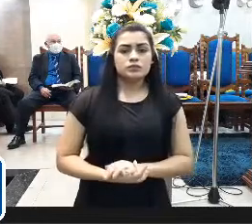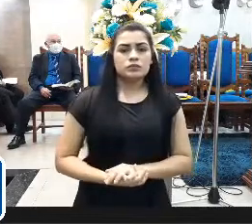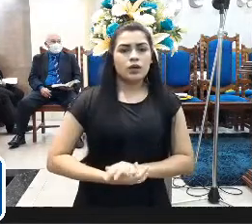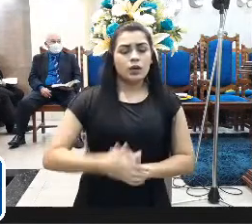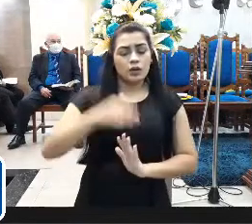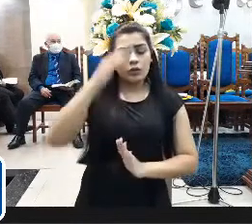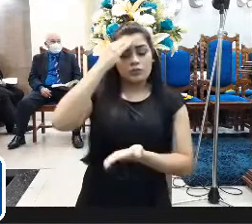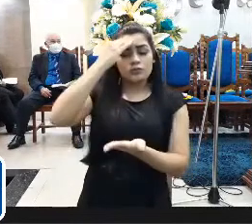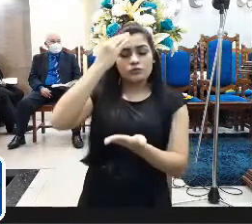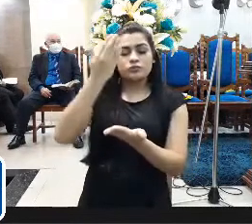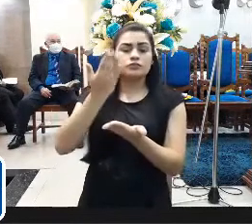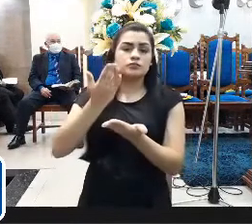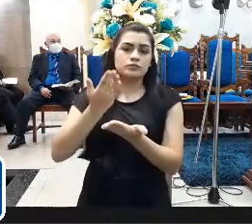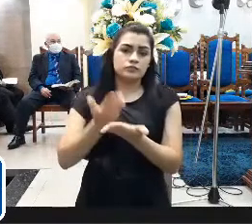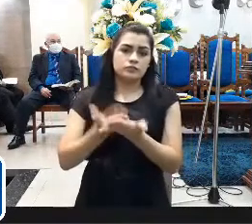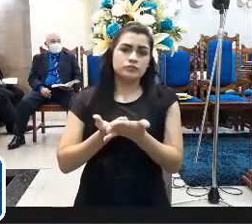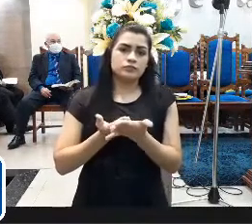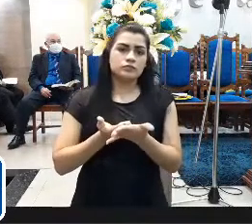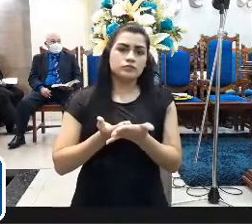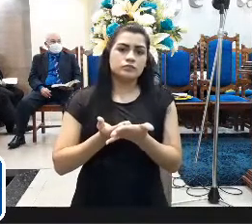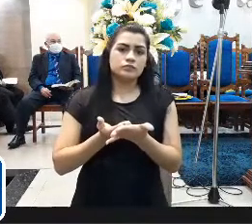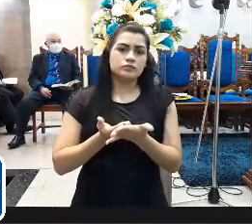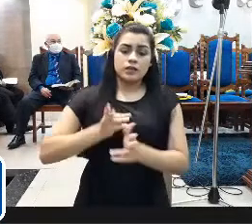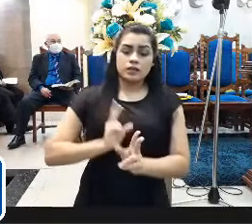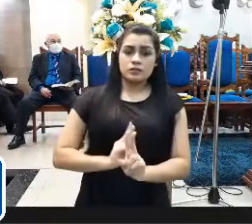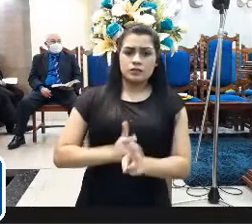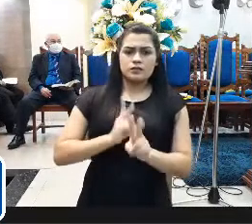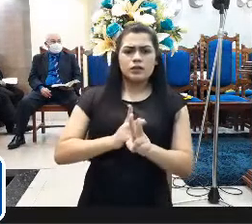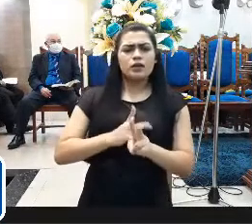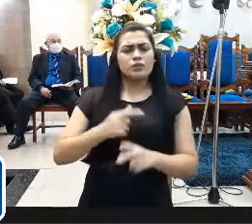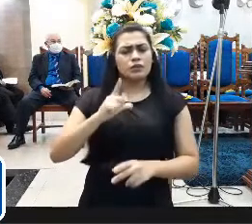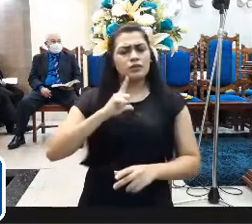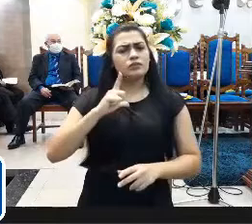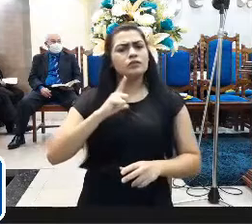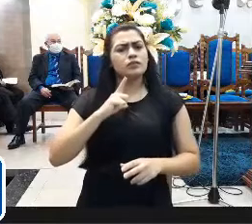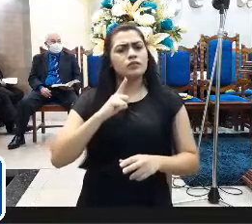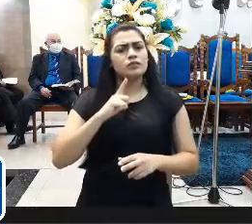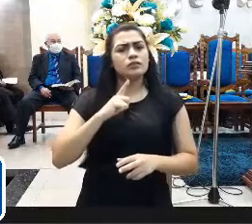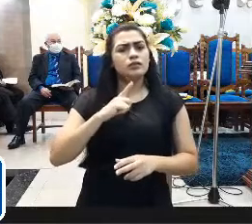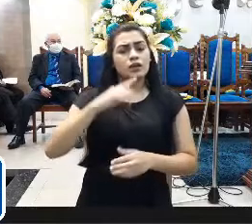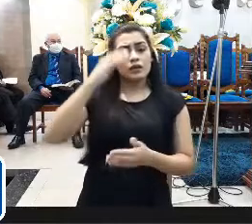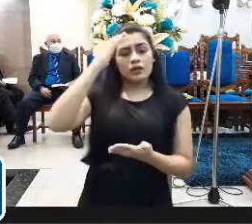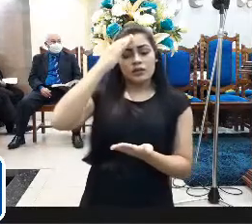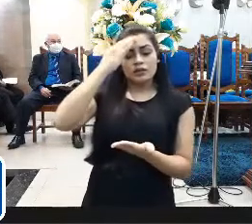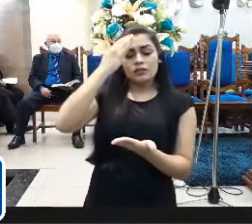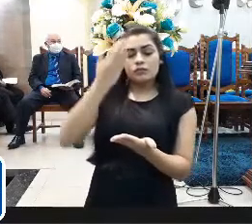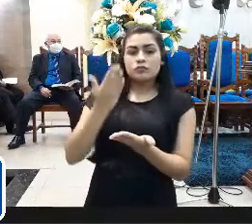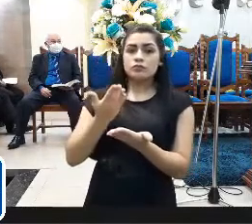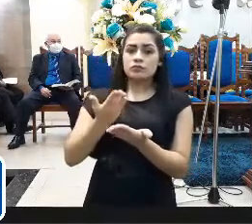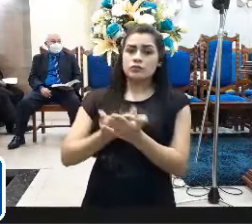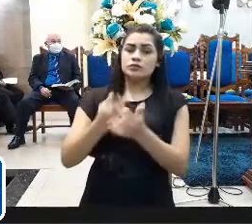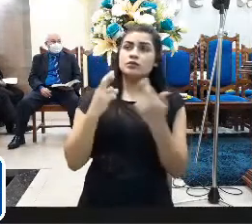e confiante. Tenha sempre essa expectativa favorável e